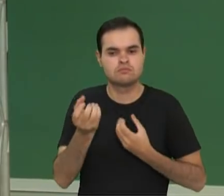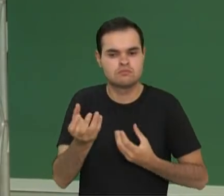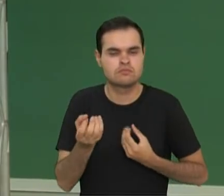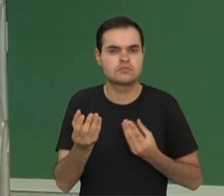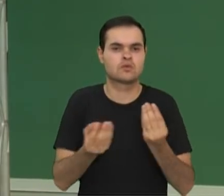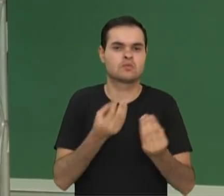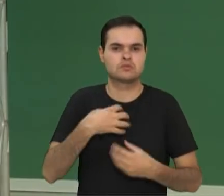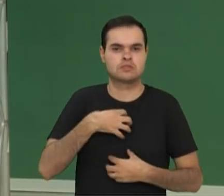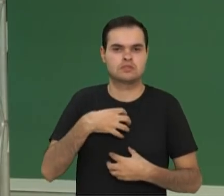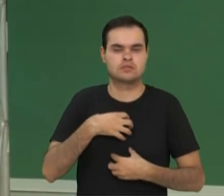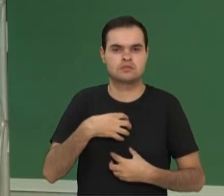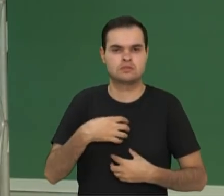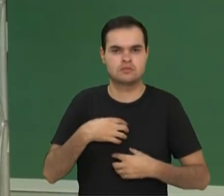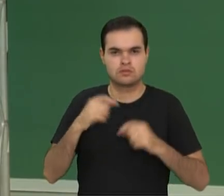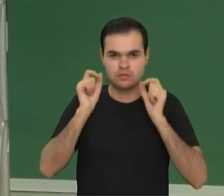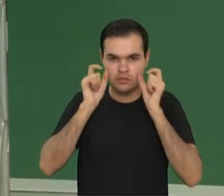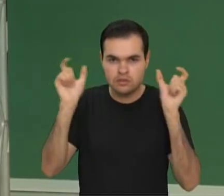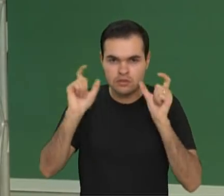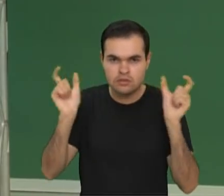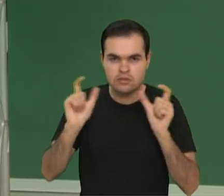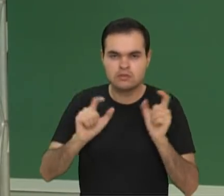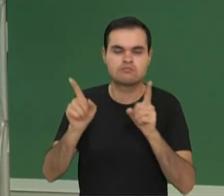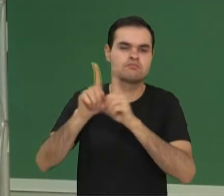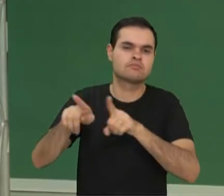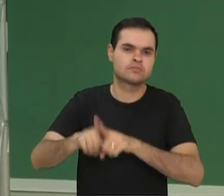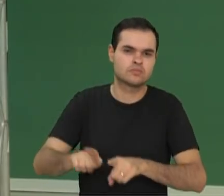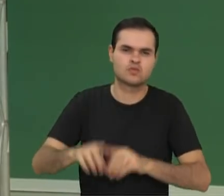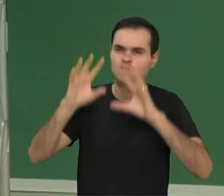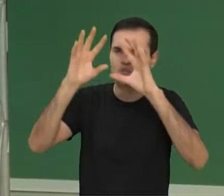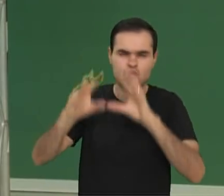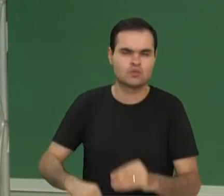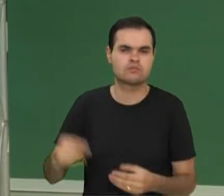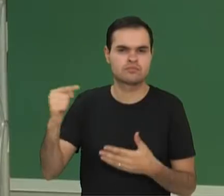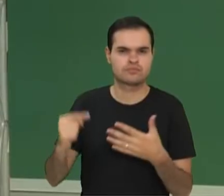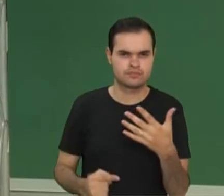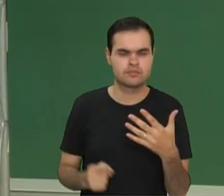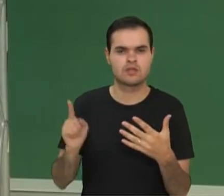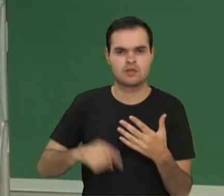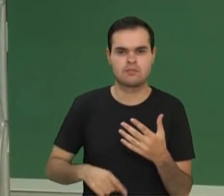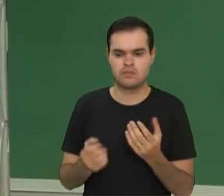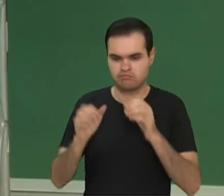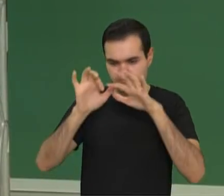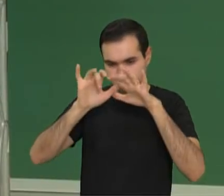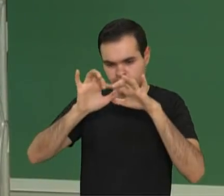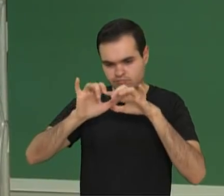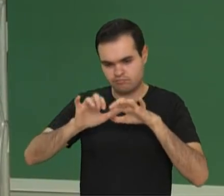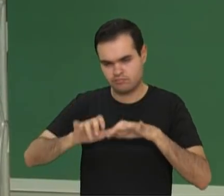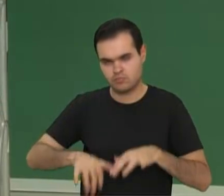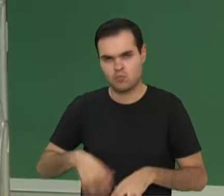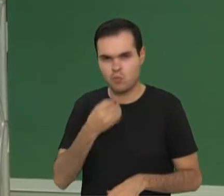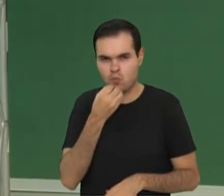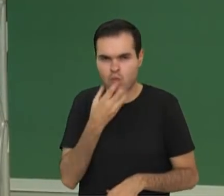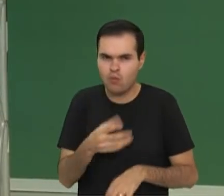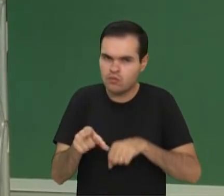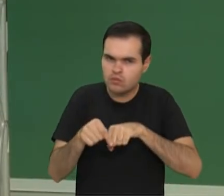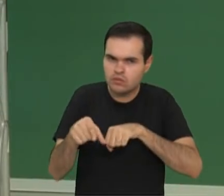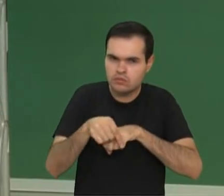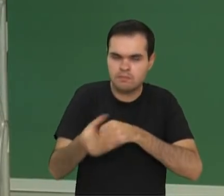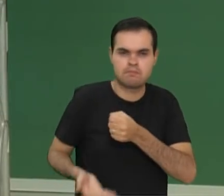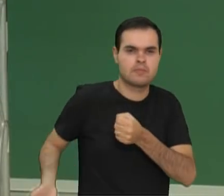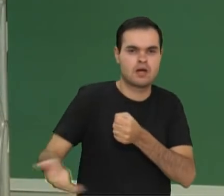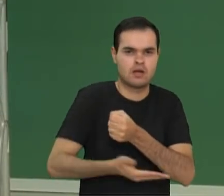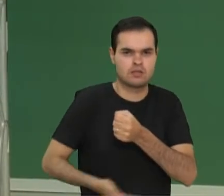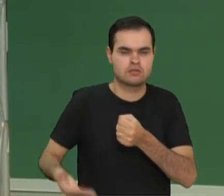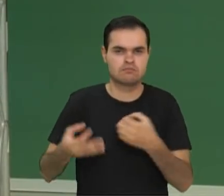advertência, repetição de ações, certo? Todos esses recursos para construir um bom argumento, embasar